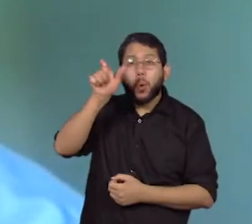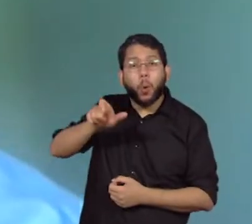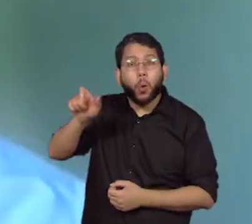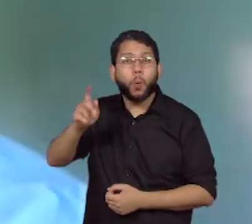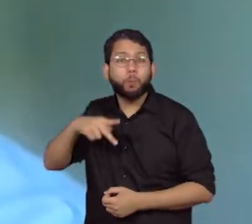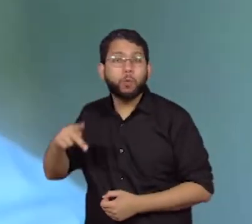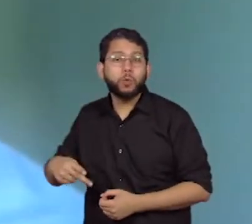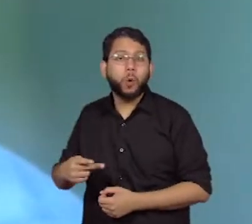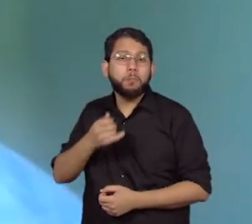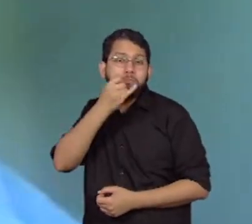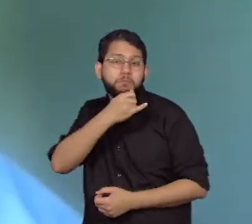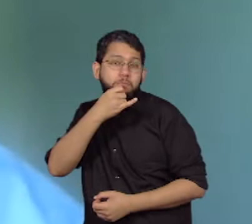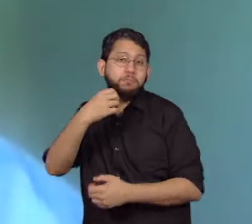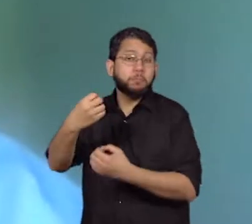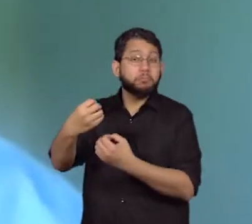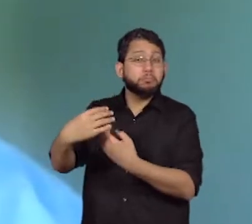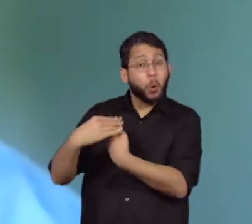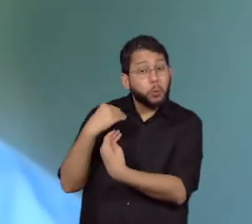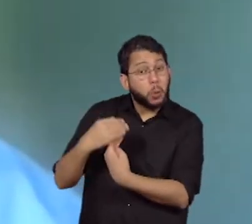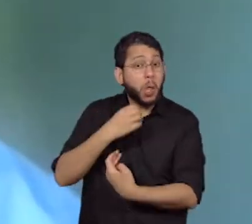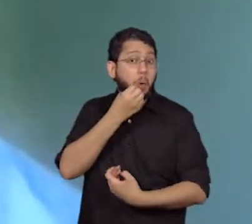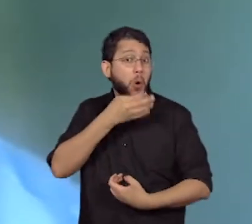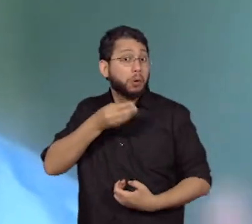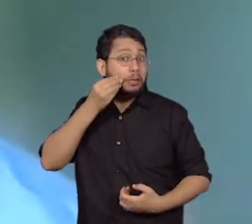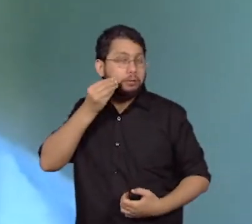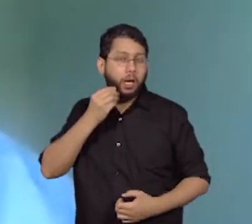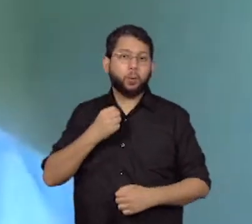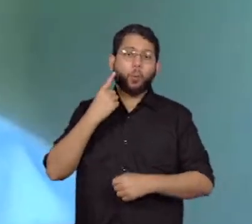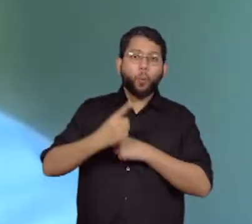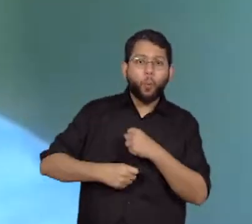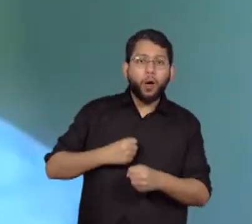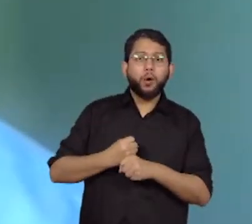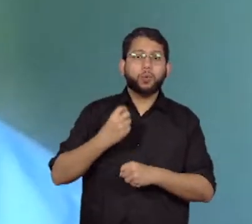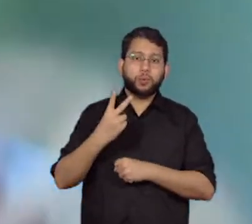gente entende, vamos tentar. Nos 2 primeiros anos, sempre que eu